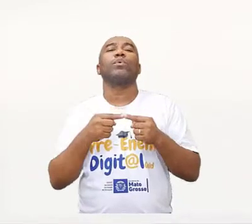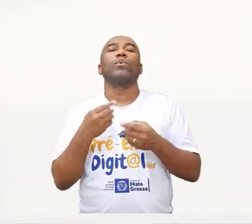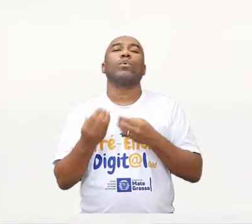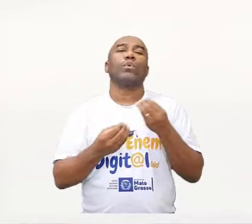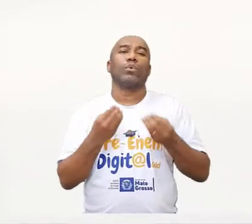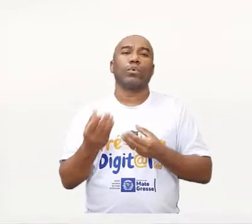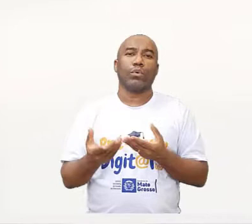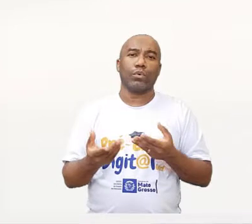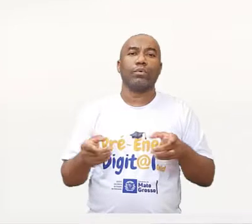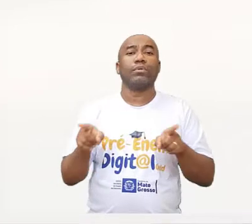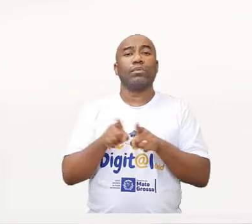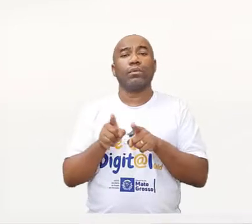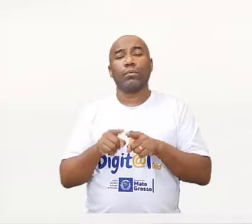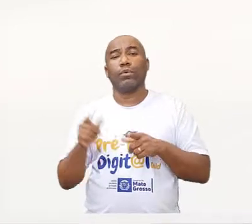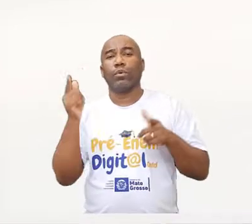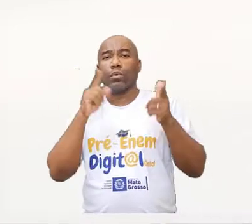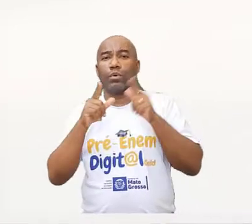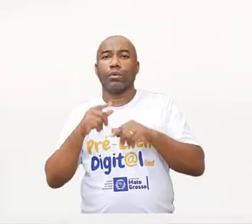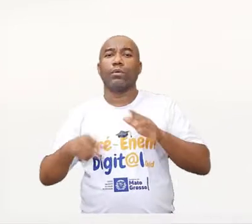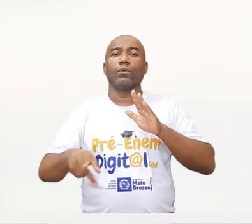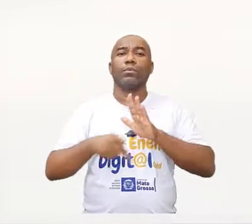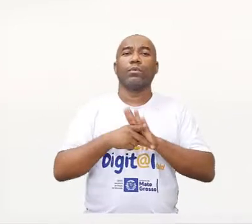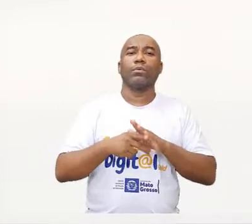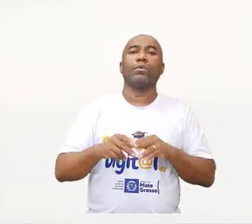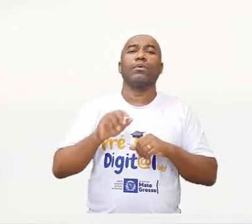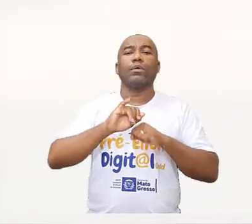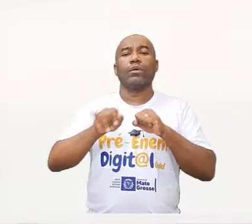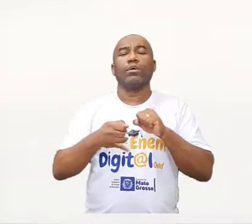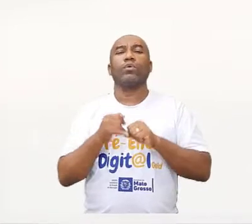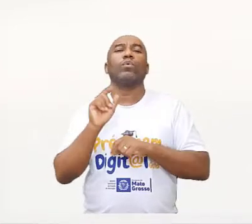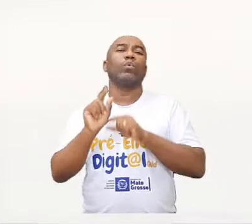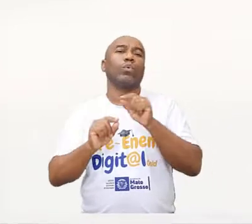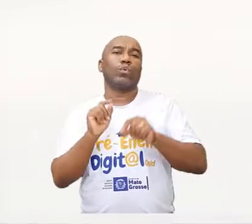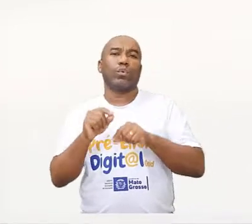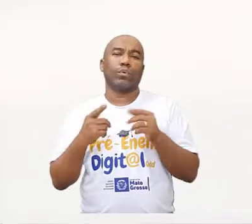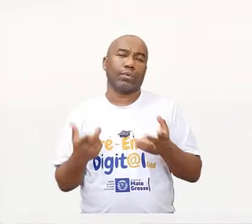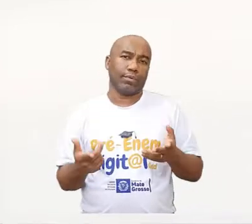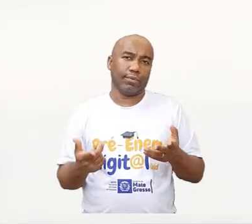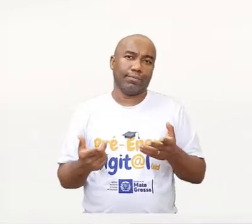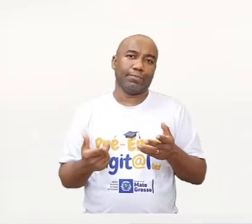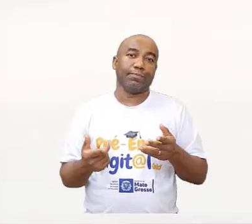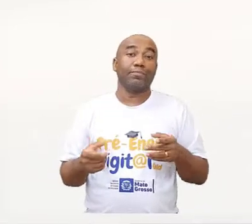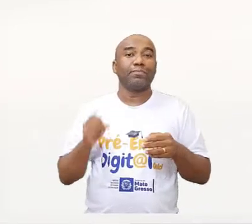é somente um adjetivo. Se for para